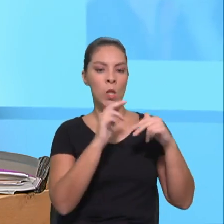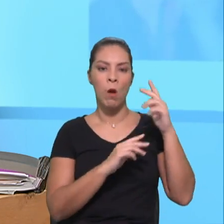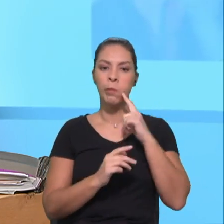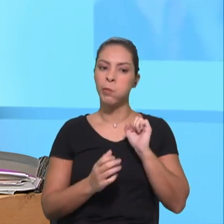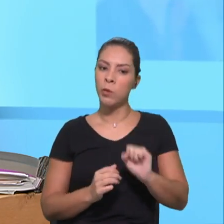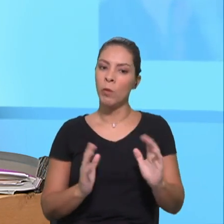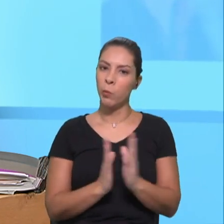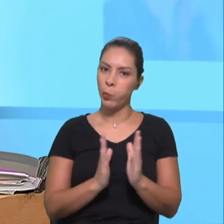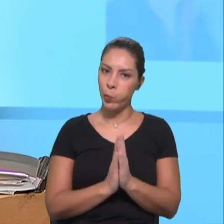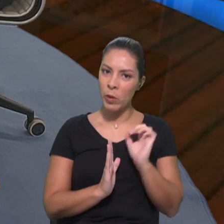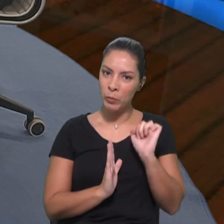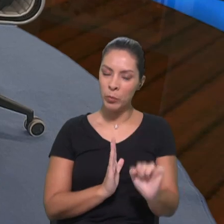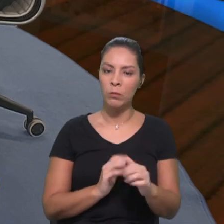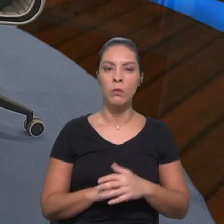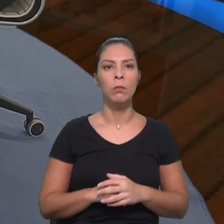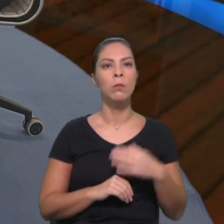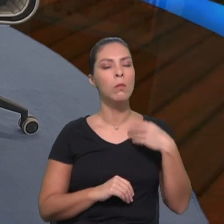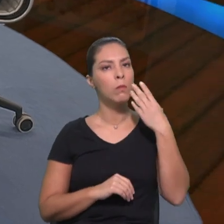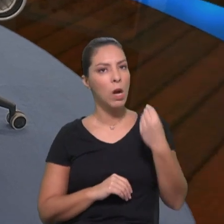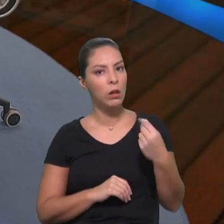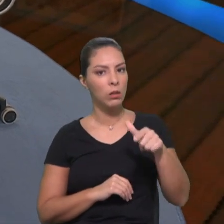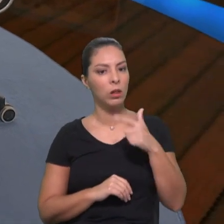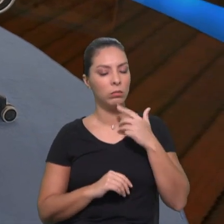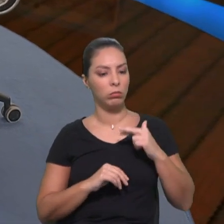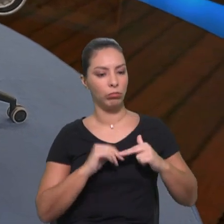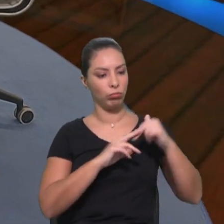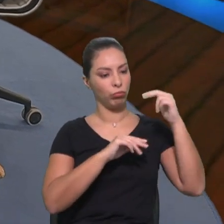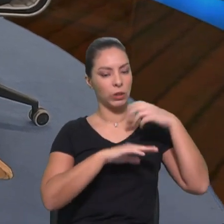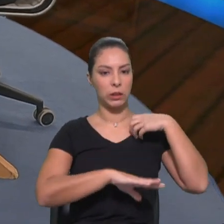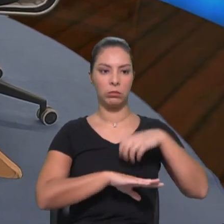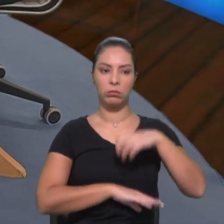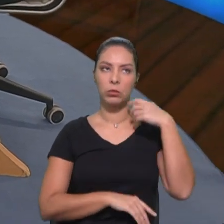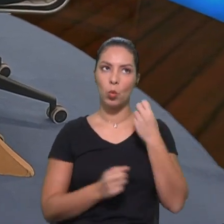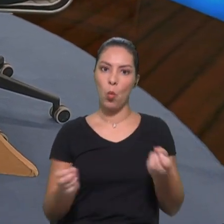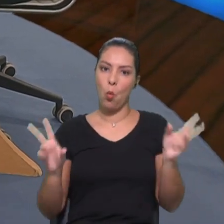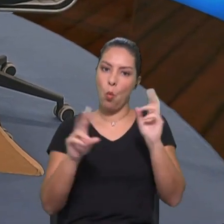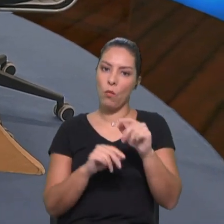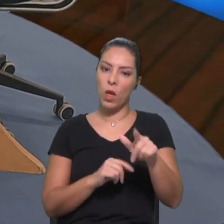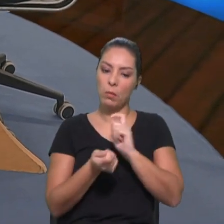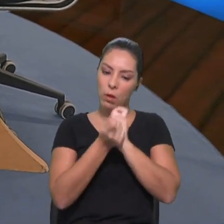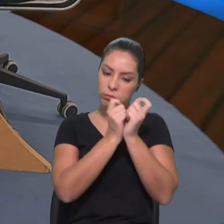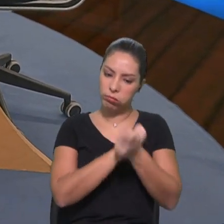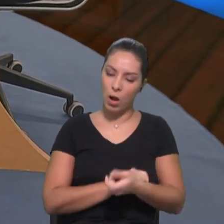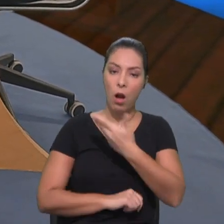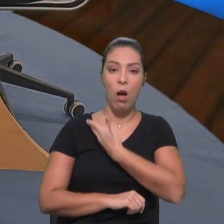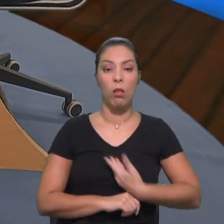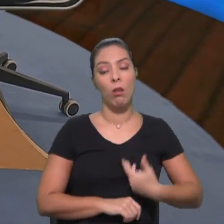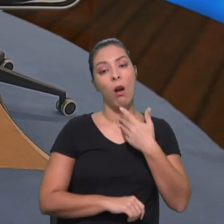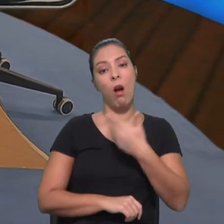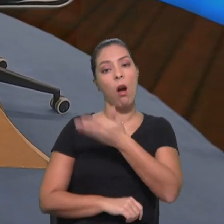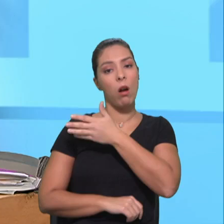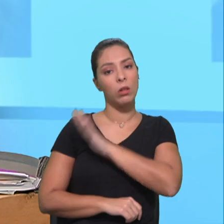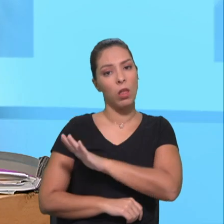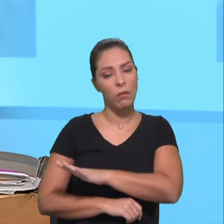isso prende-se também em cenários, quer seja na edificação do novo património, como também na requalificação daqueles já existentes. Exatamente, e na própria